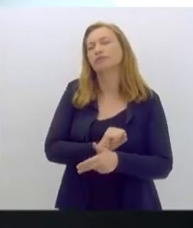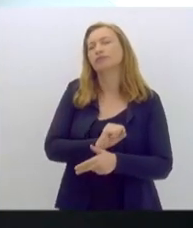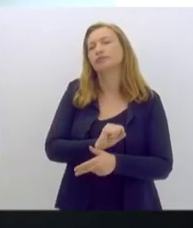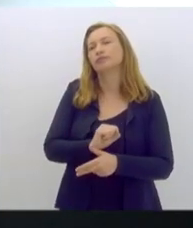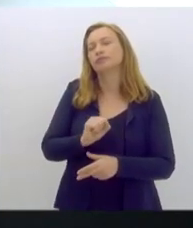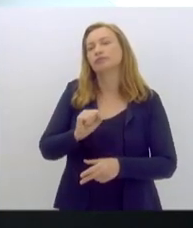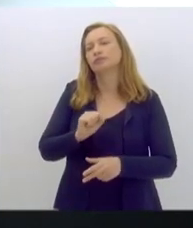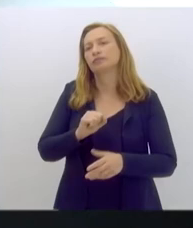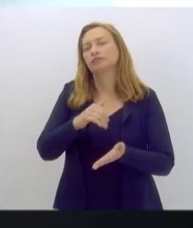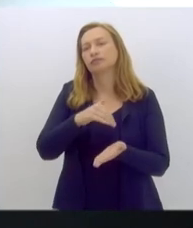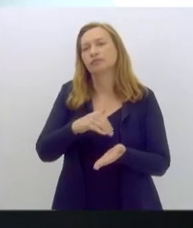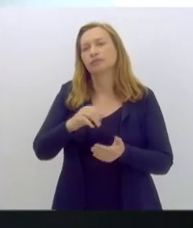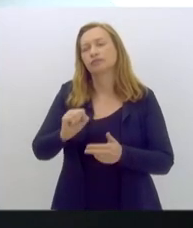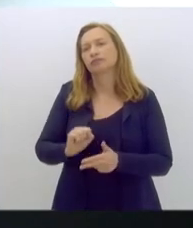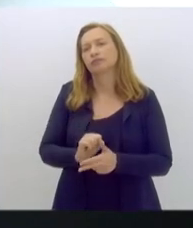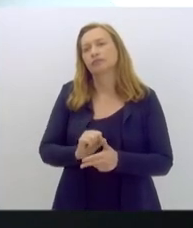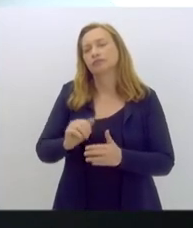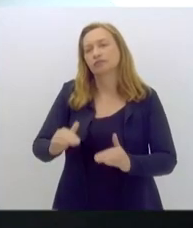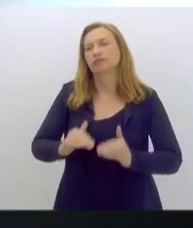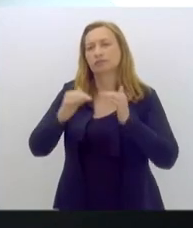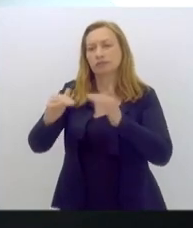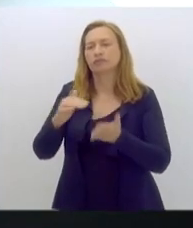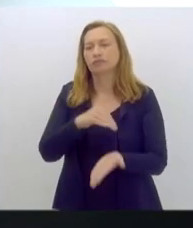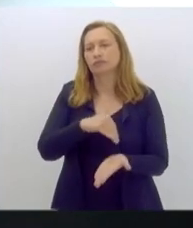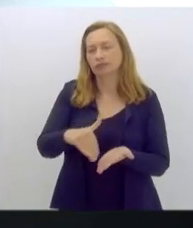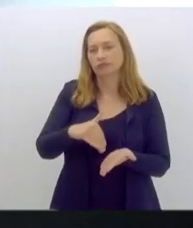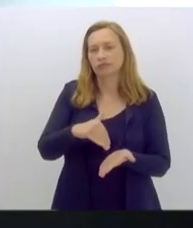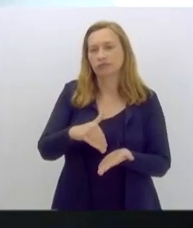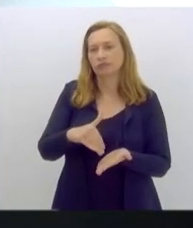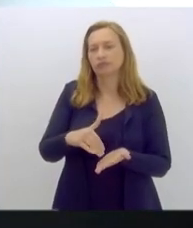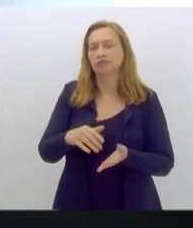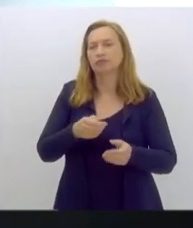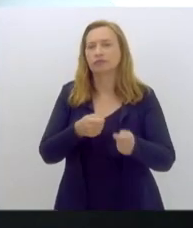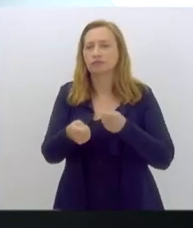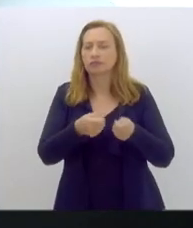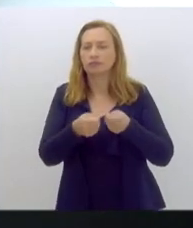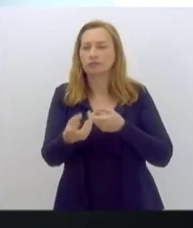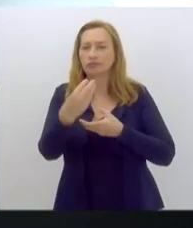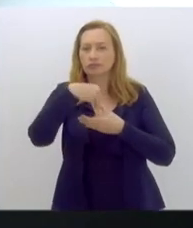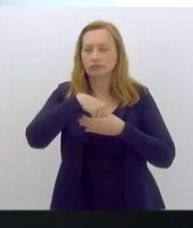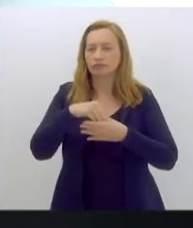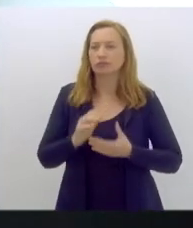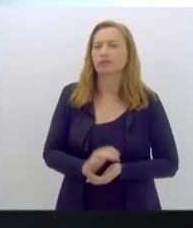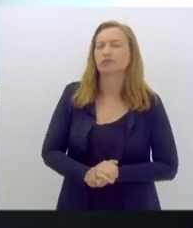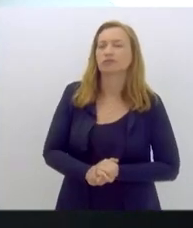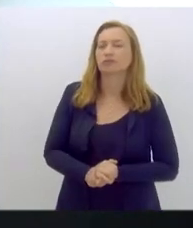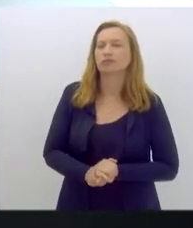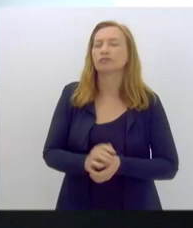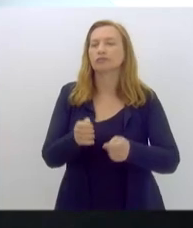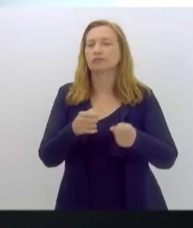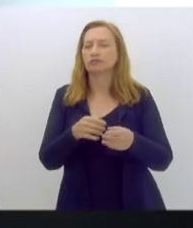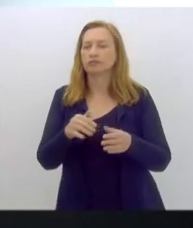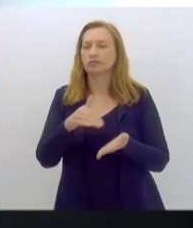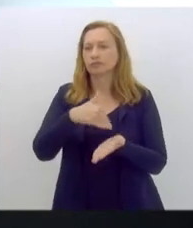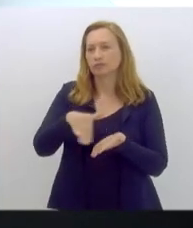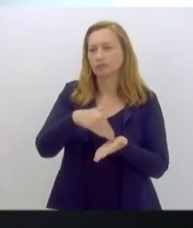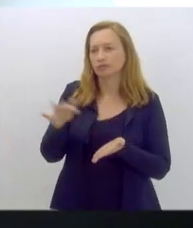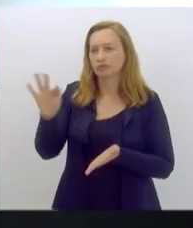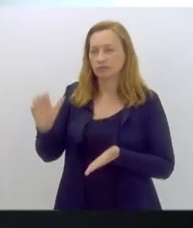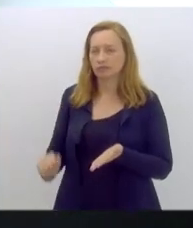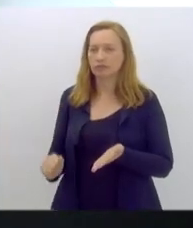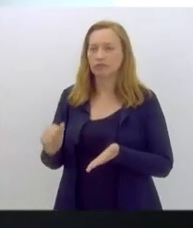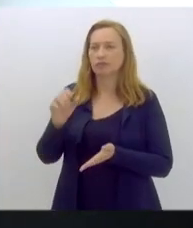Elizabeth Mauro sobre secretária da Controladoria interna Secreta de fazenda senhora